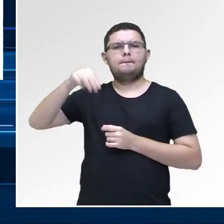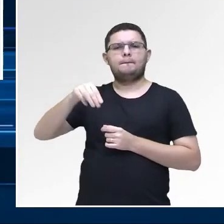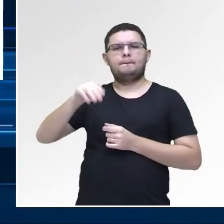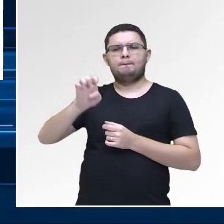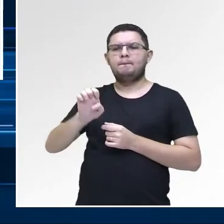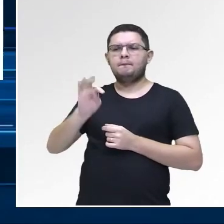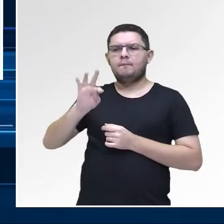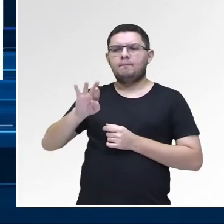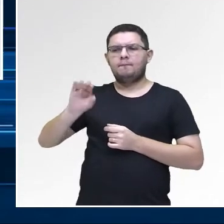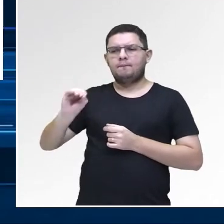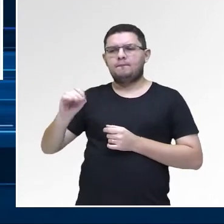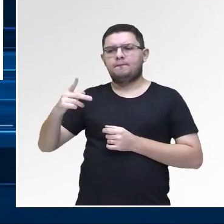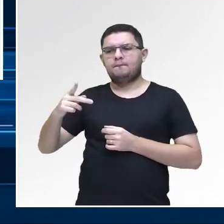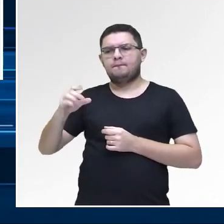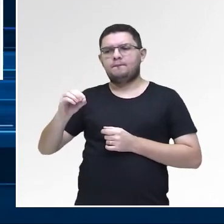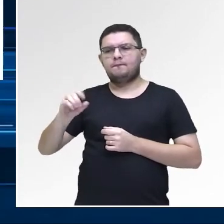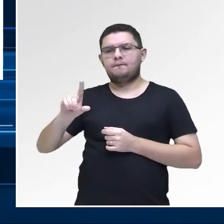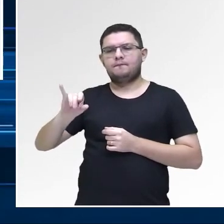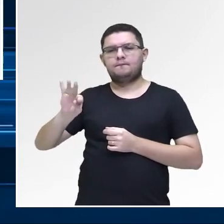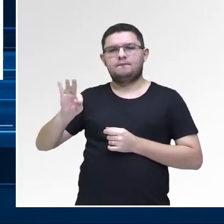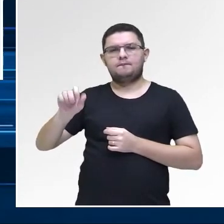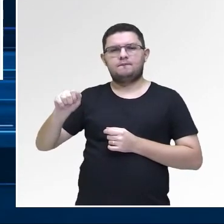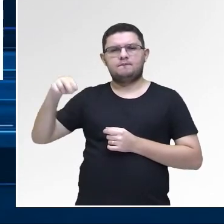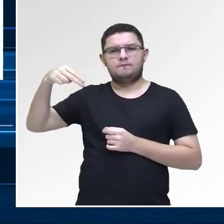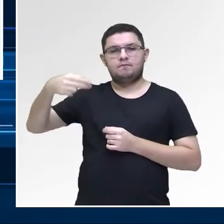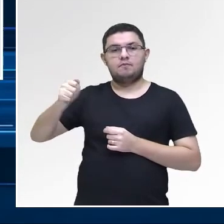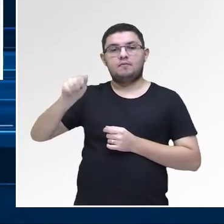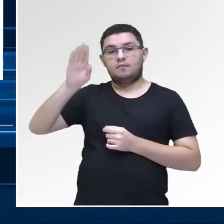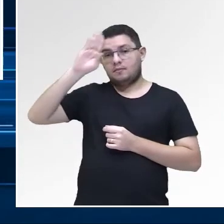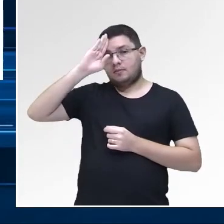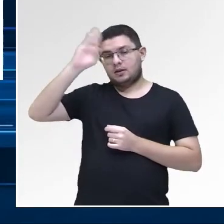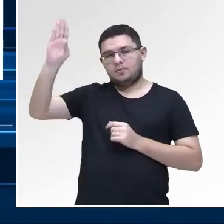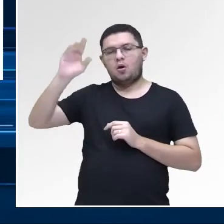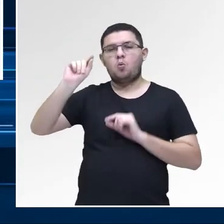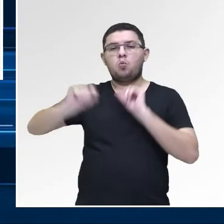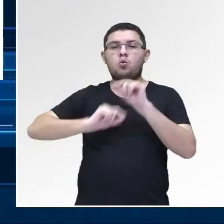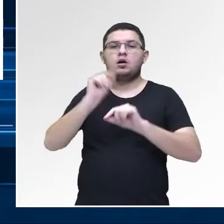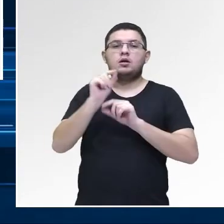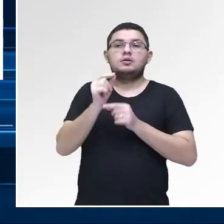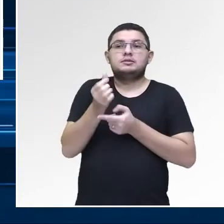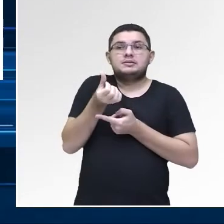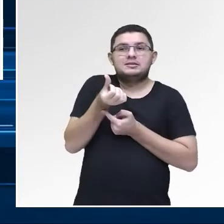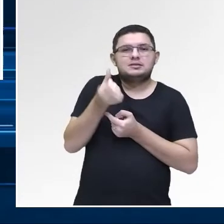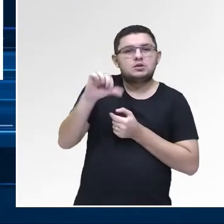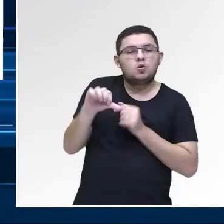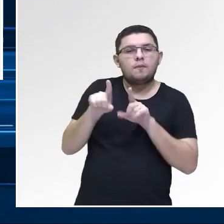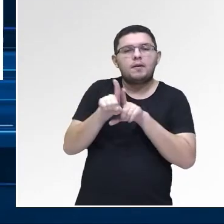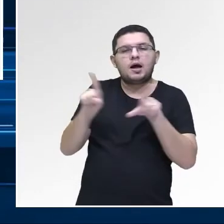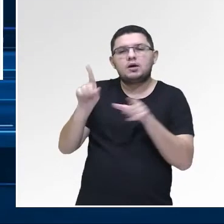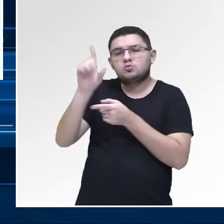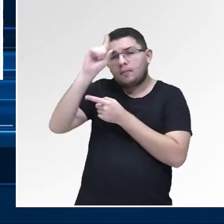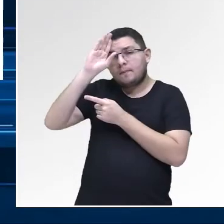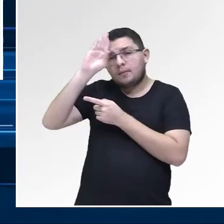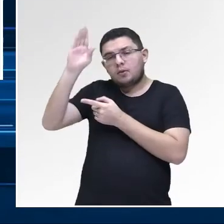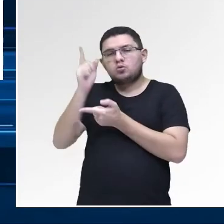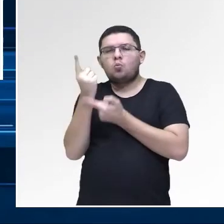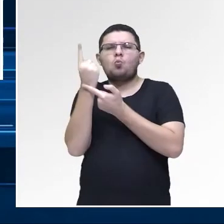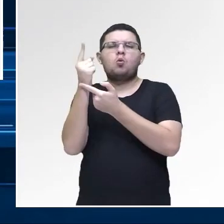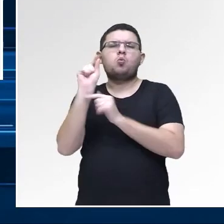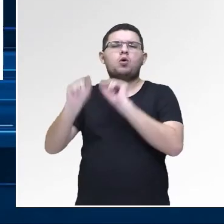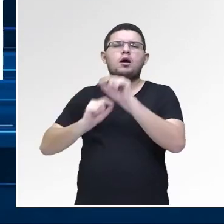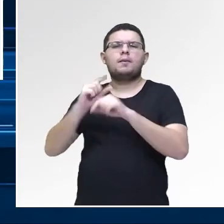mais conhecida ainda é a região metropolitana de São Paulo, porque tem a Grande São Paulo,